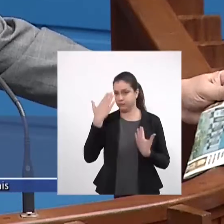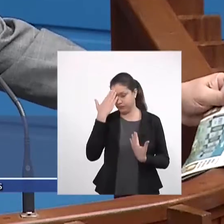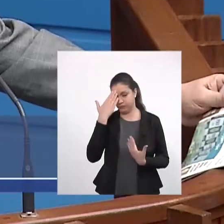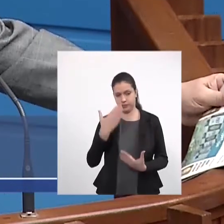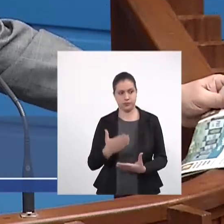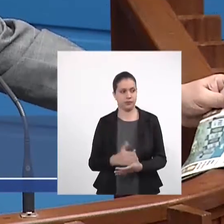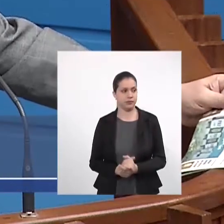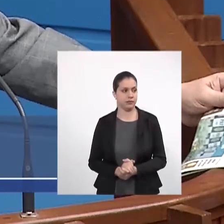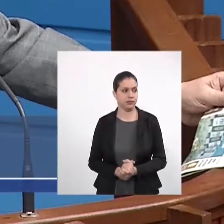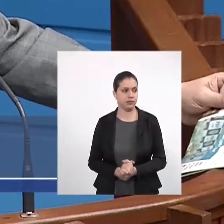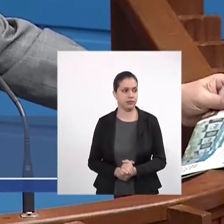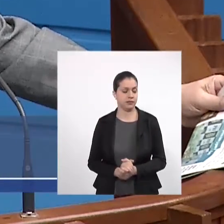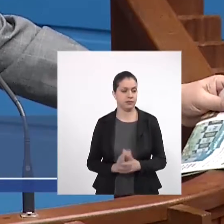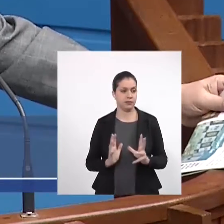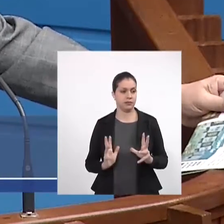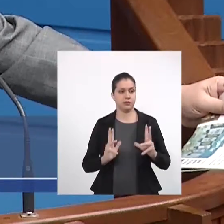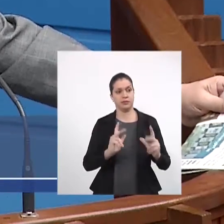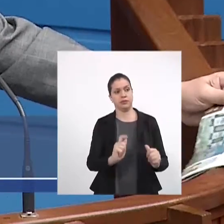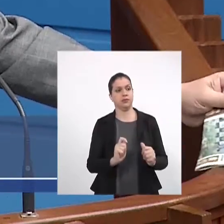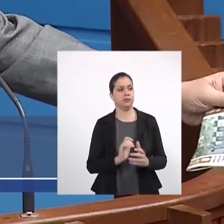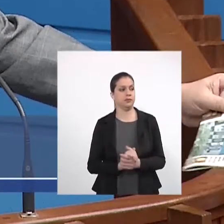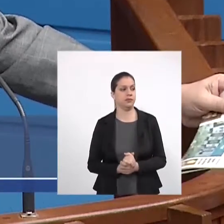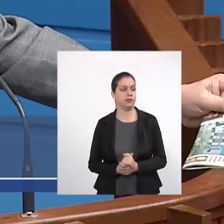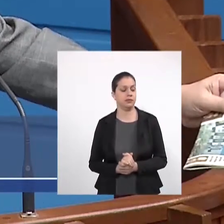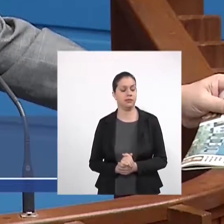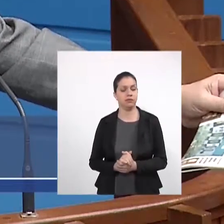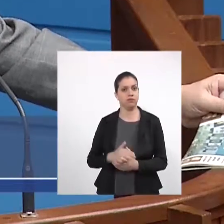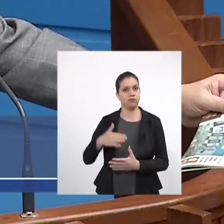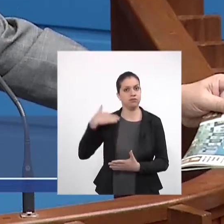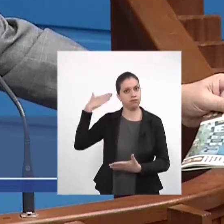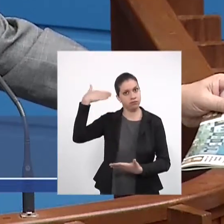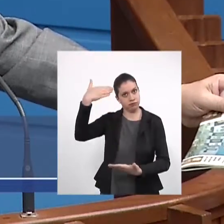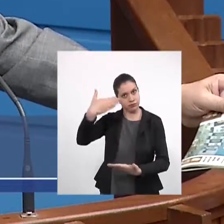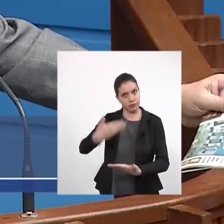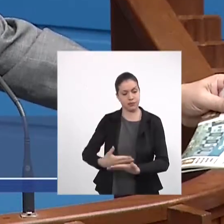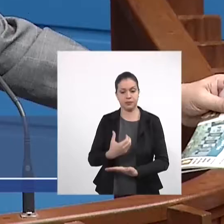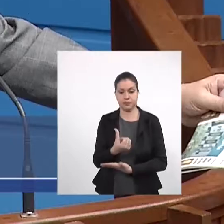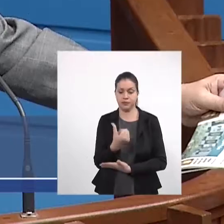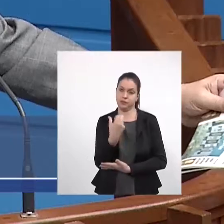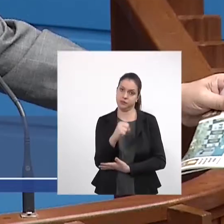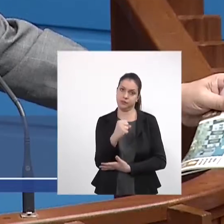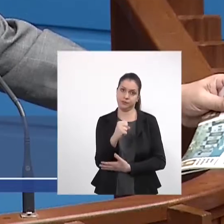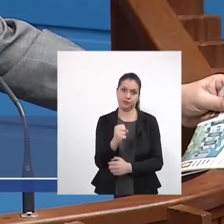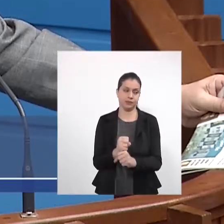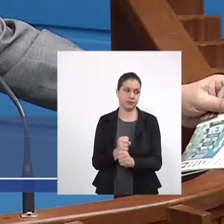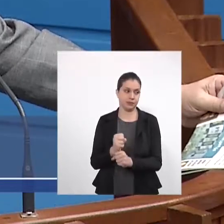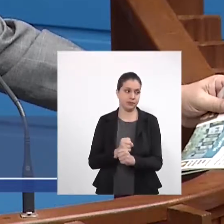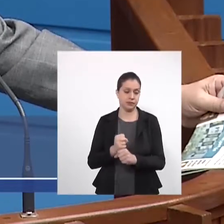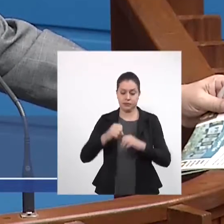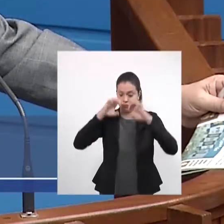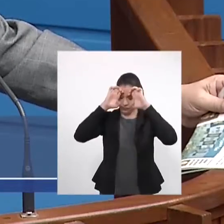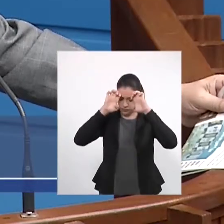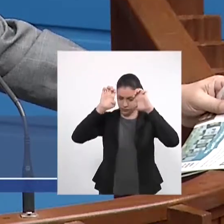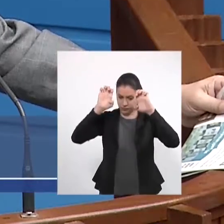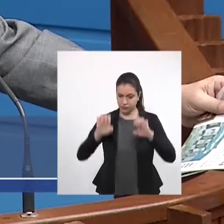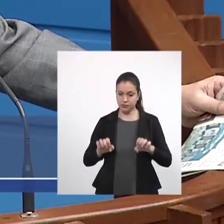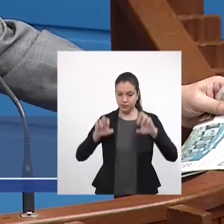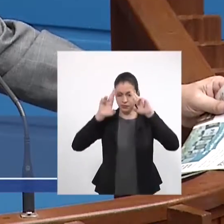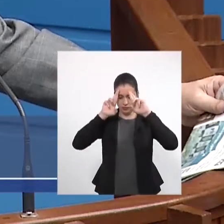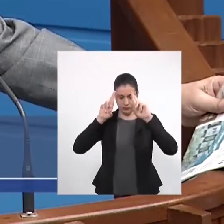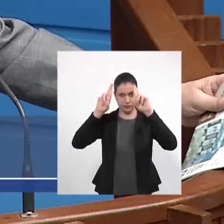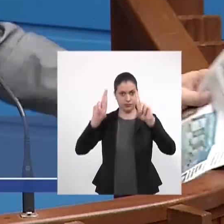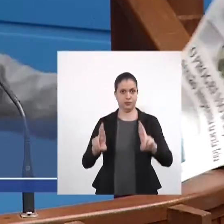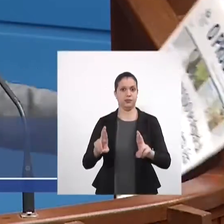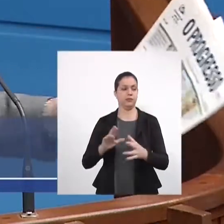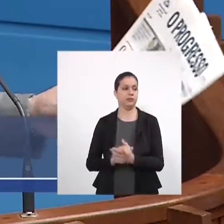agradecido a todos que ao longo desses 68 anos, com ética, com